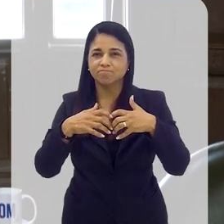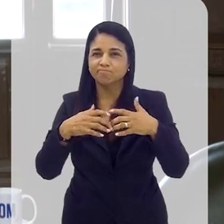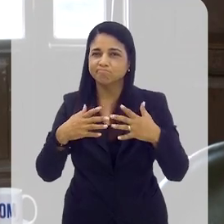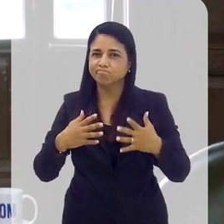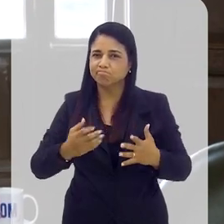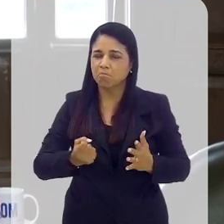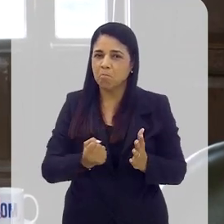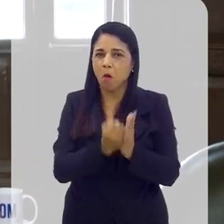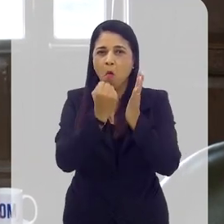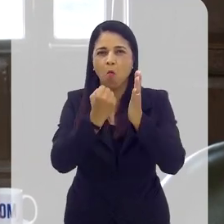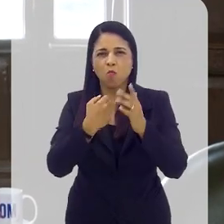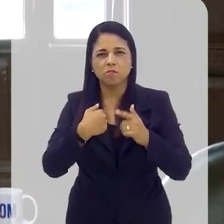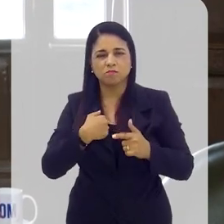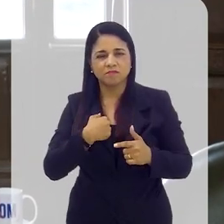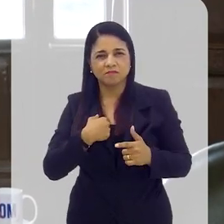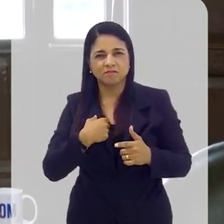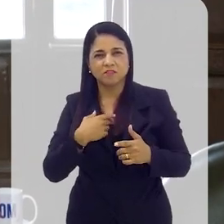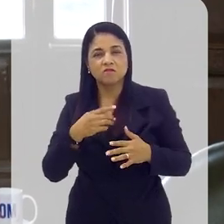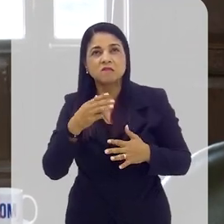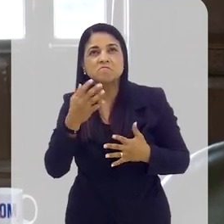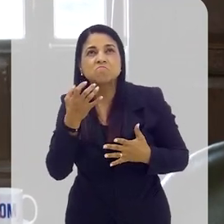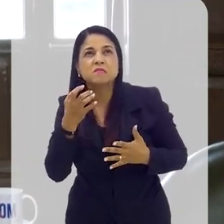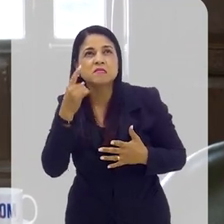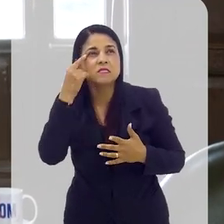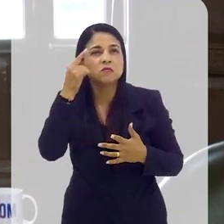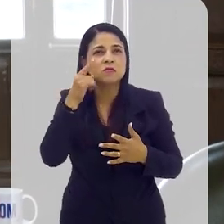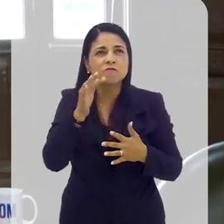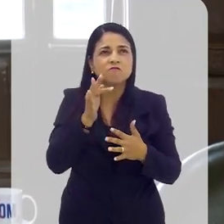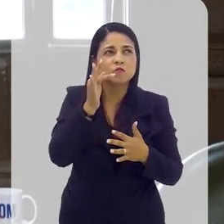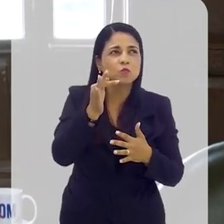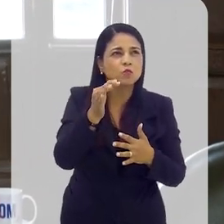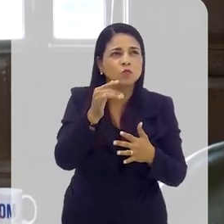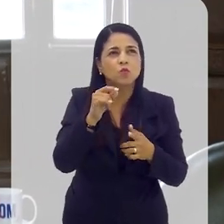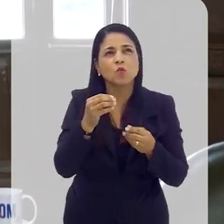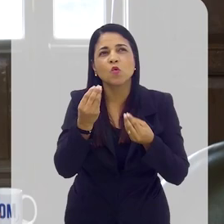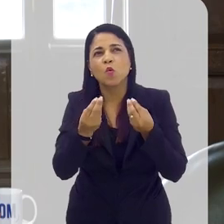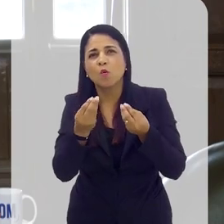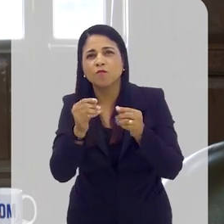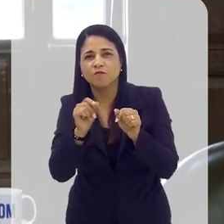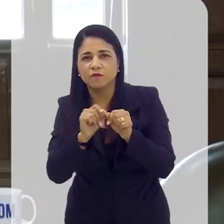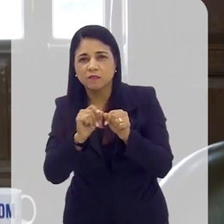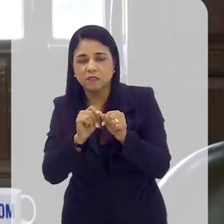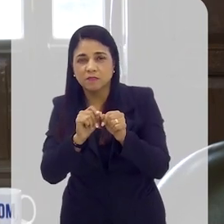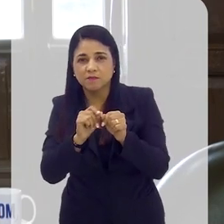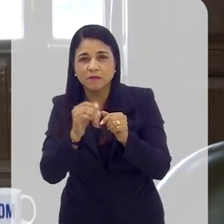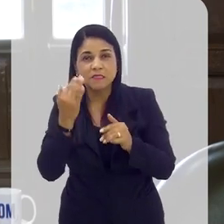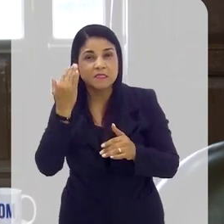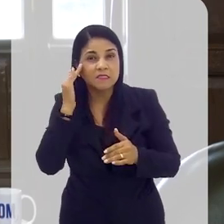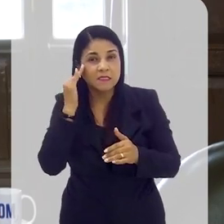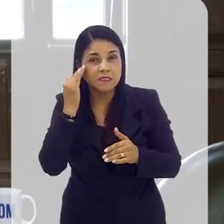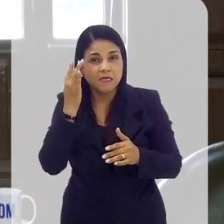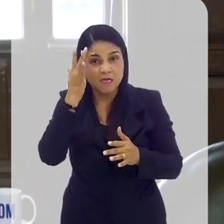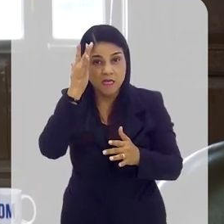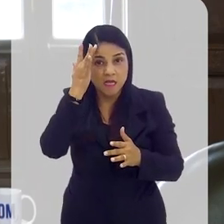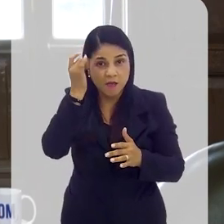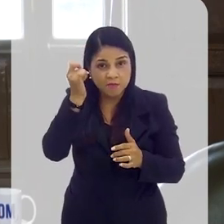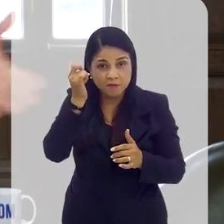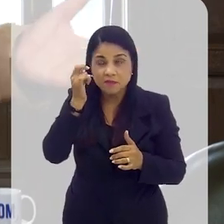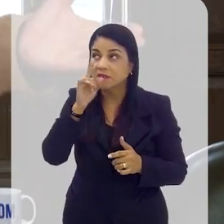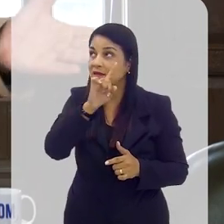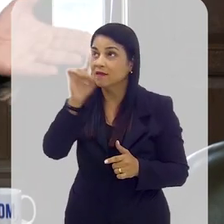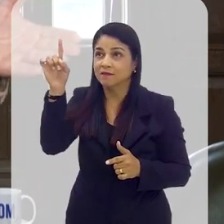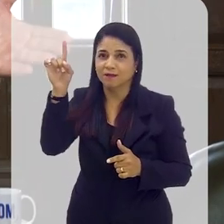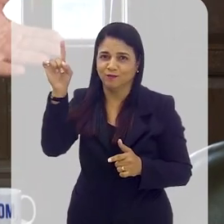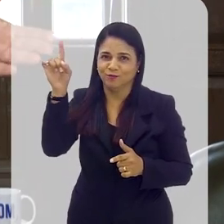quer saber o que você pode fazer amanhã, no depois e no depois, entendendo que o amanhã pertence